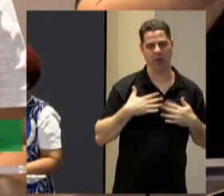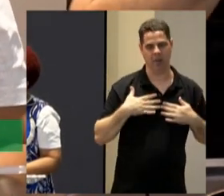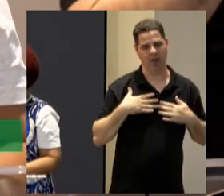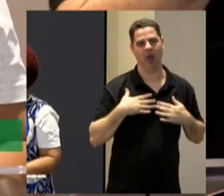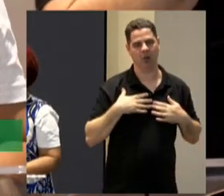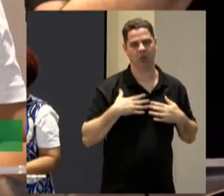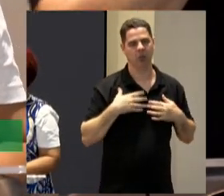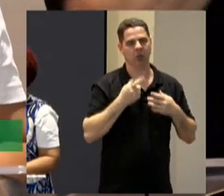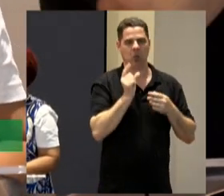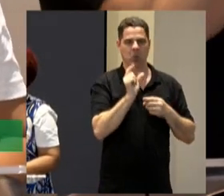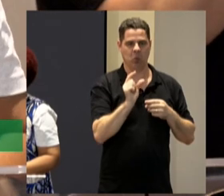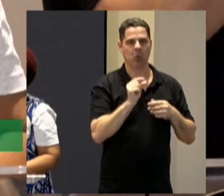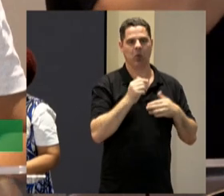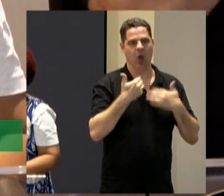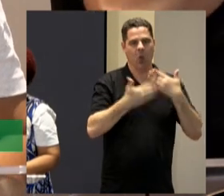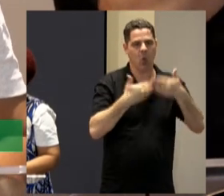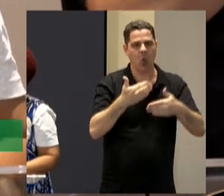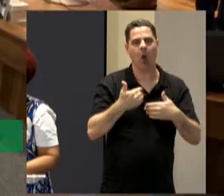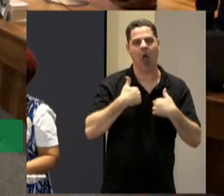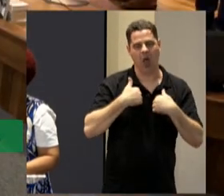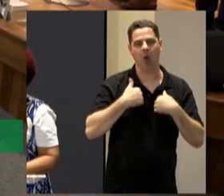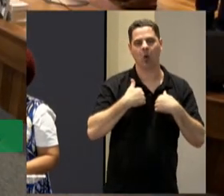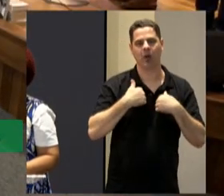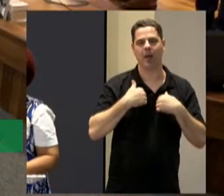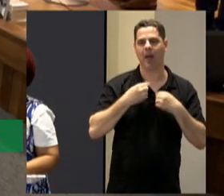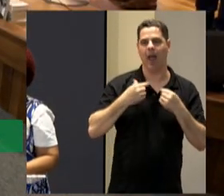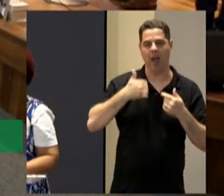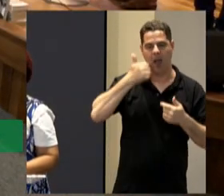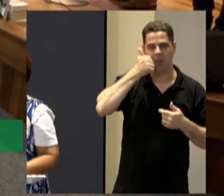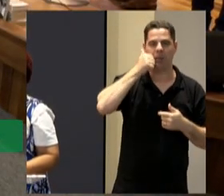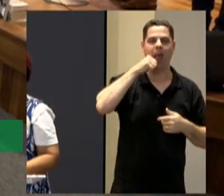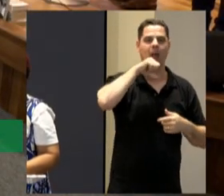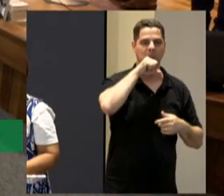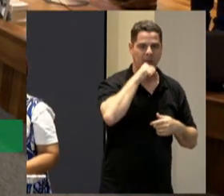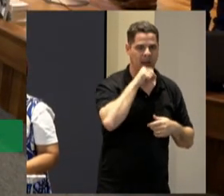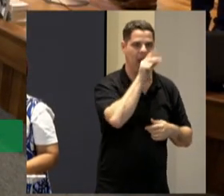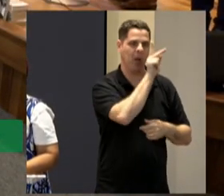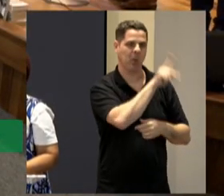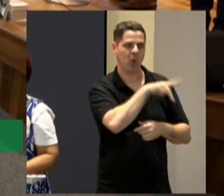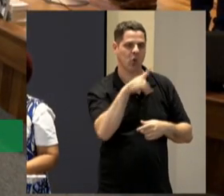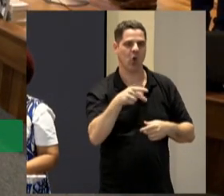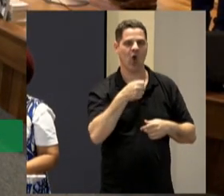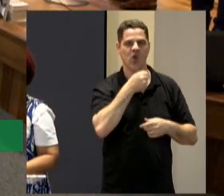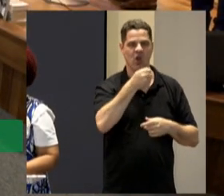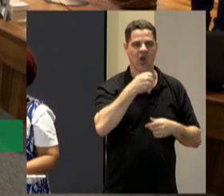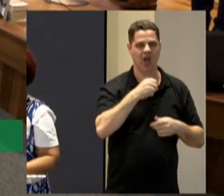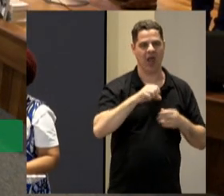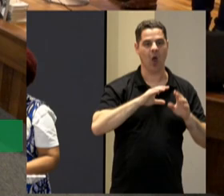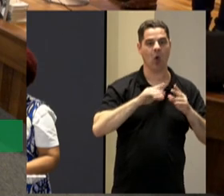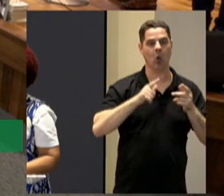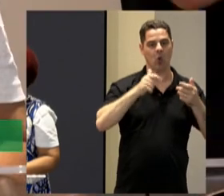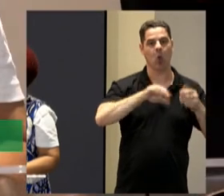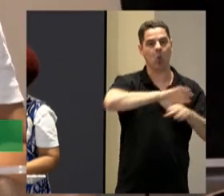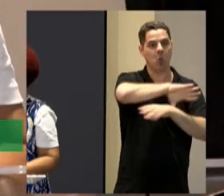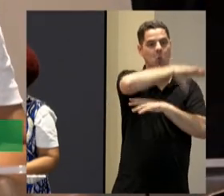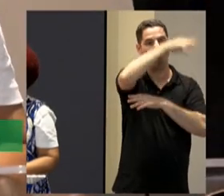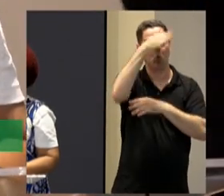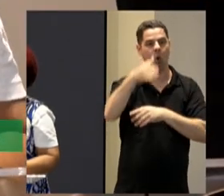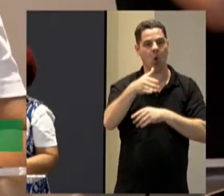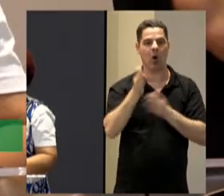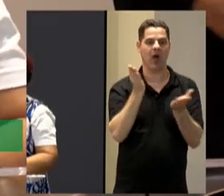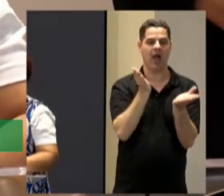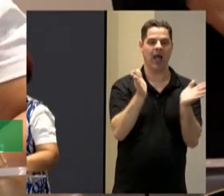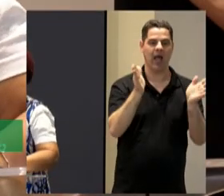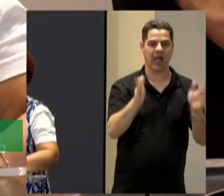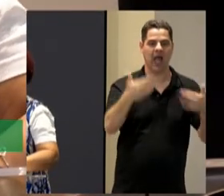um pouco, Cris. Minha mãe era professora normalista do Morro da Caixa d'Água, hoje